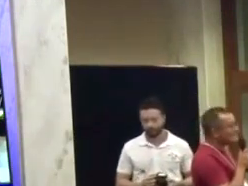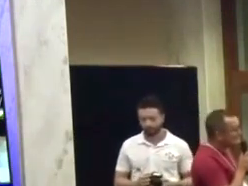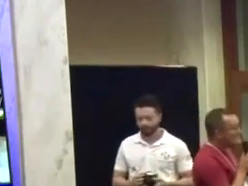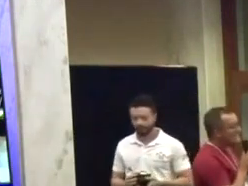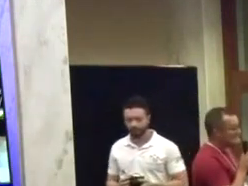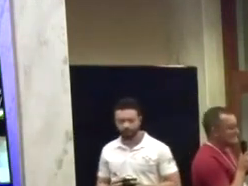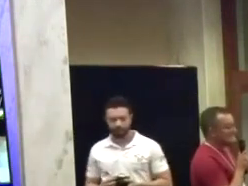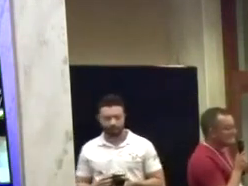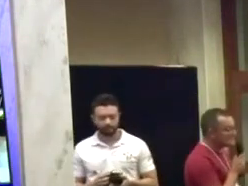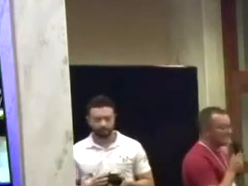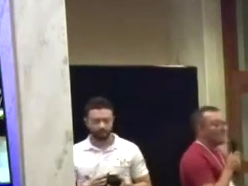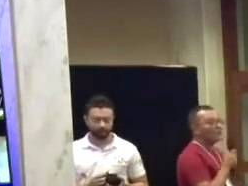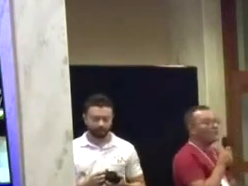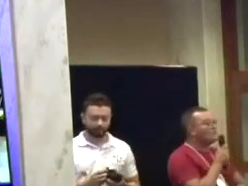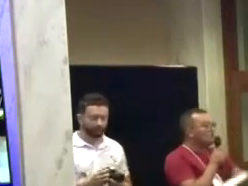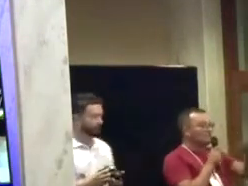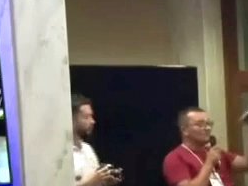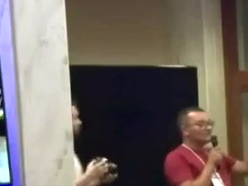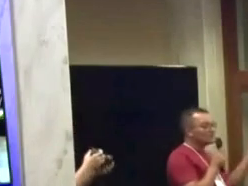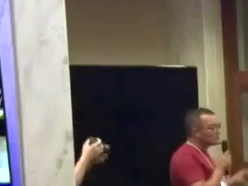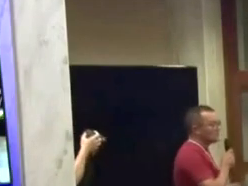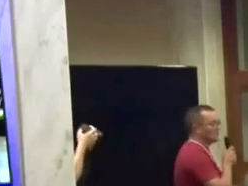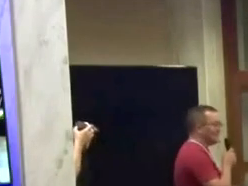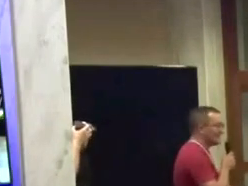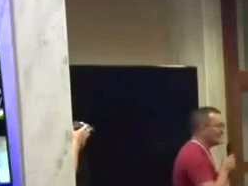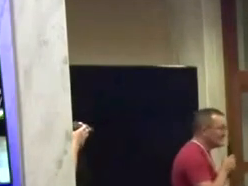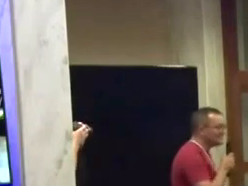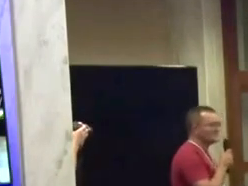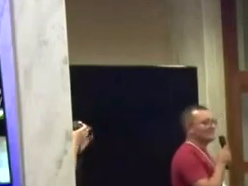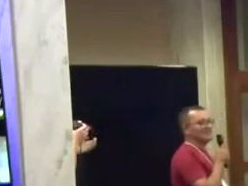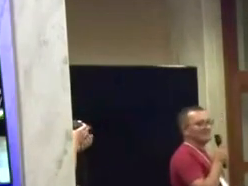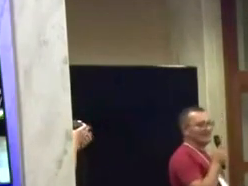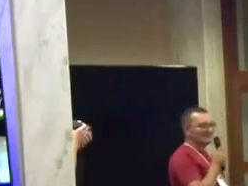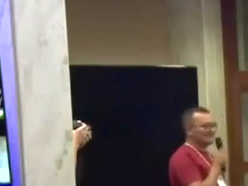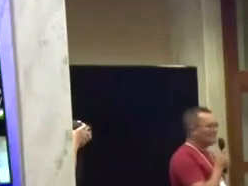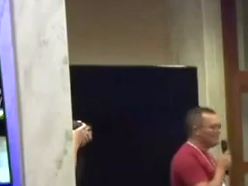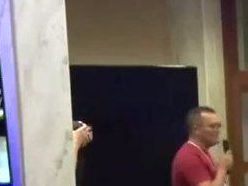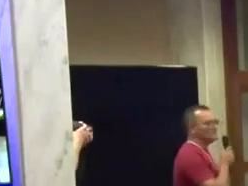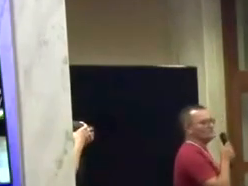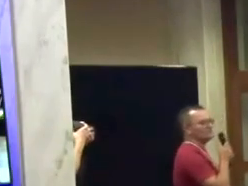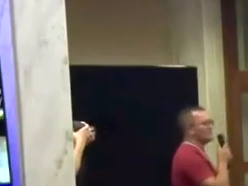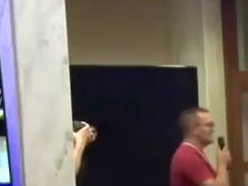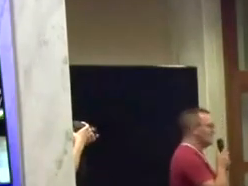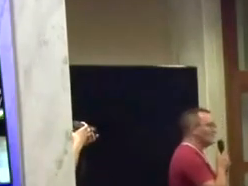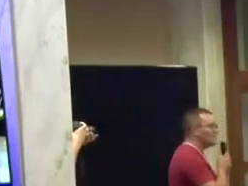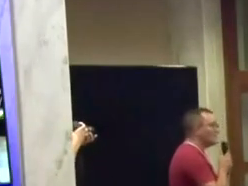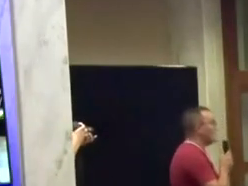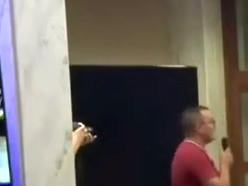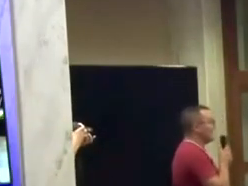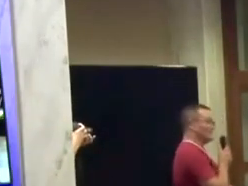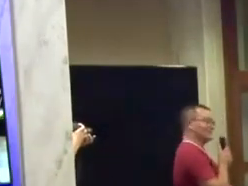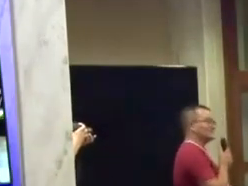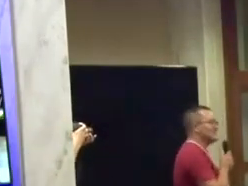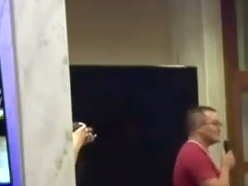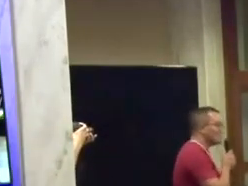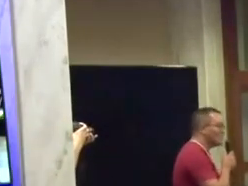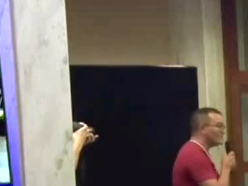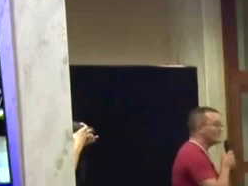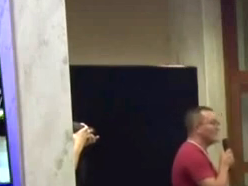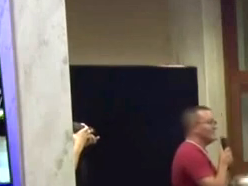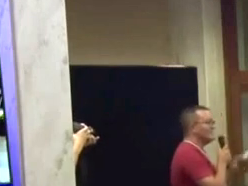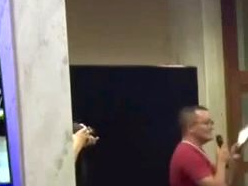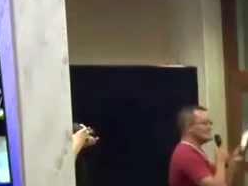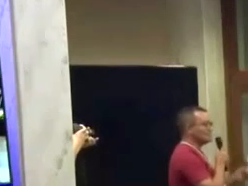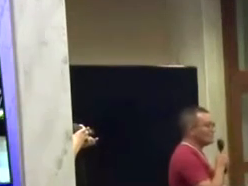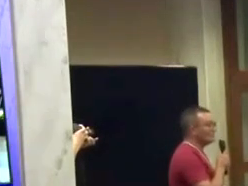muito grande em relação a isso, com 1001 justificativas de quebrada de ônibus, de estrada ruim, e que nunca se